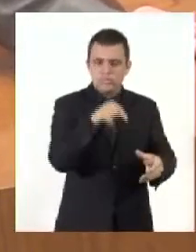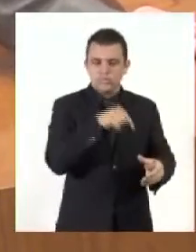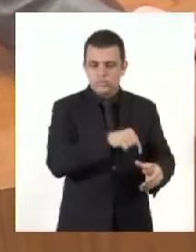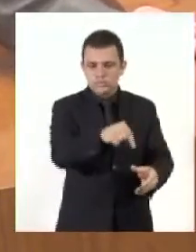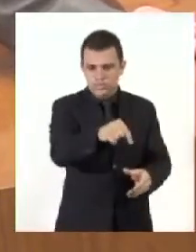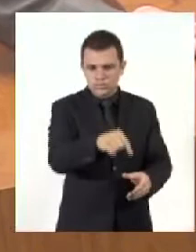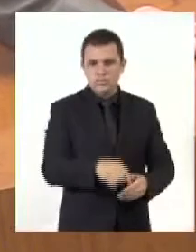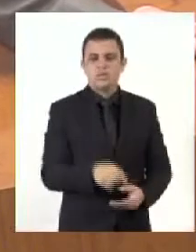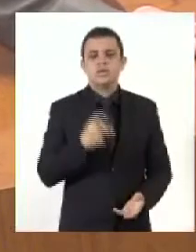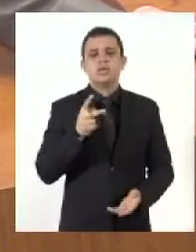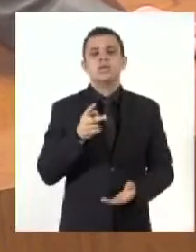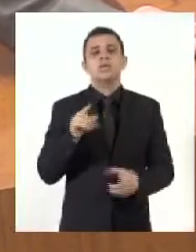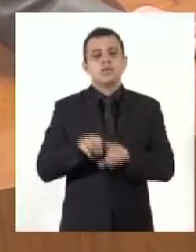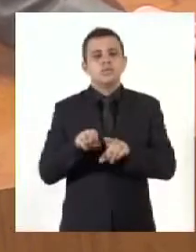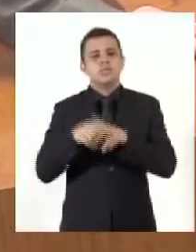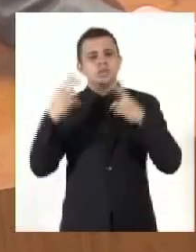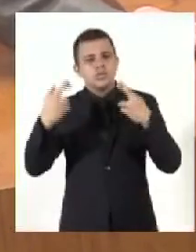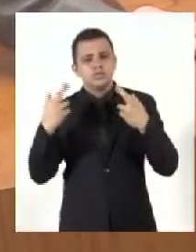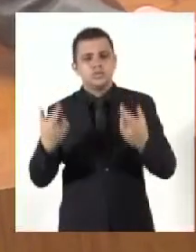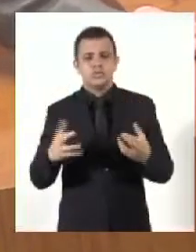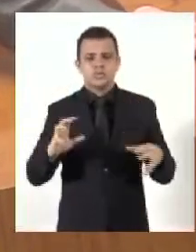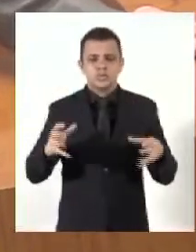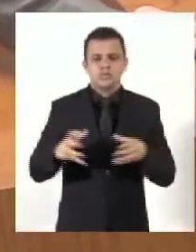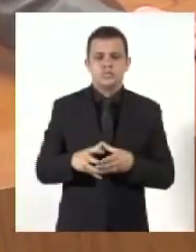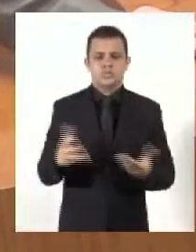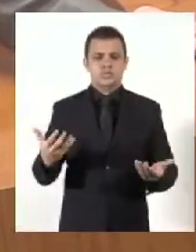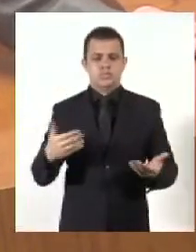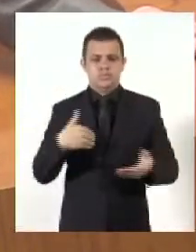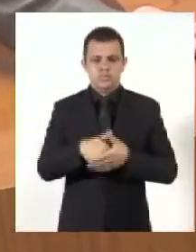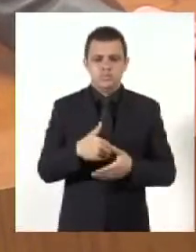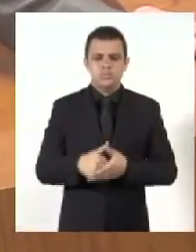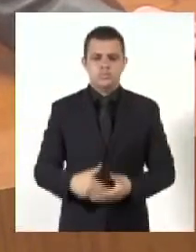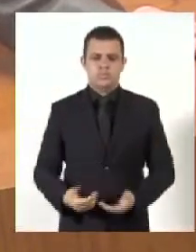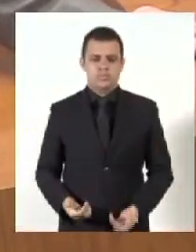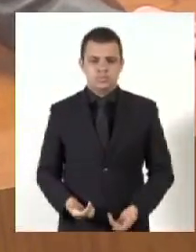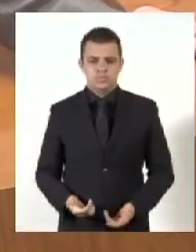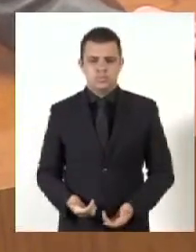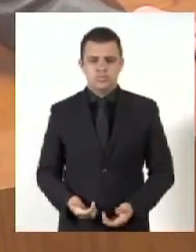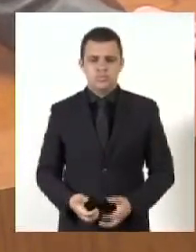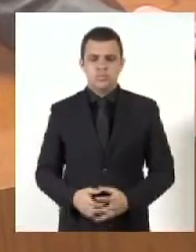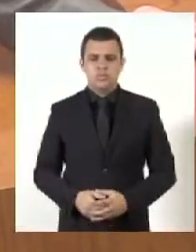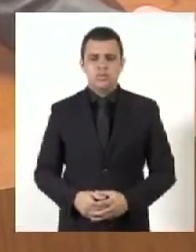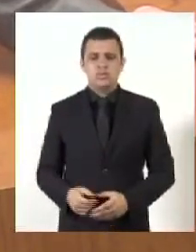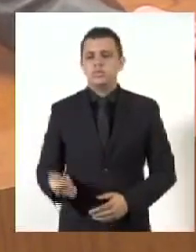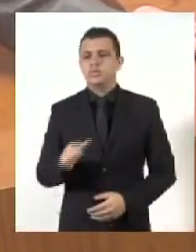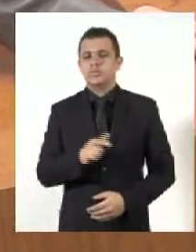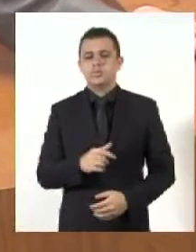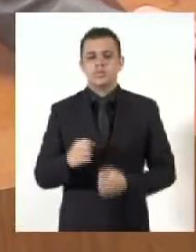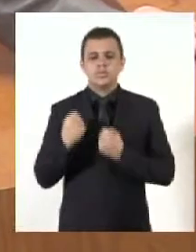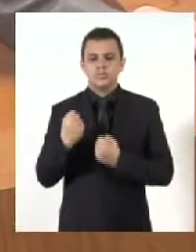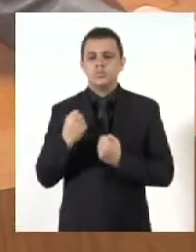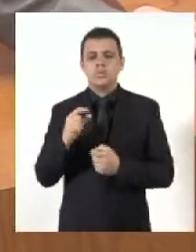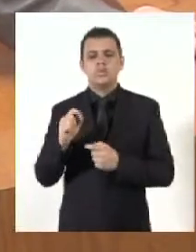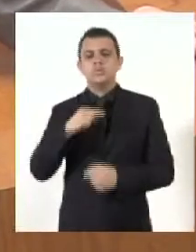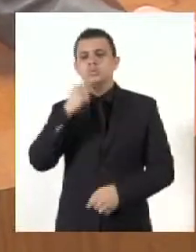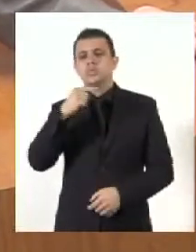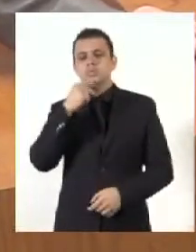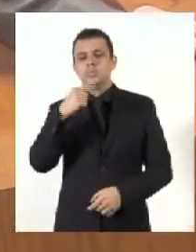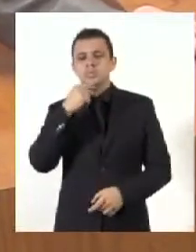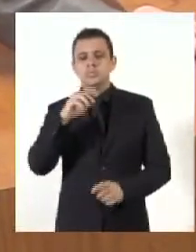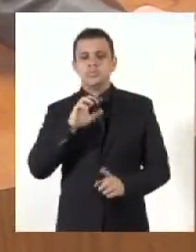são os torcedores, os clubes e os jogadores. Nenhum deles tem poder para interferir na realidade de nosso esporte